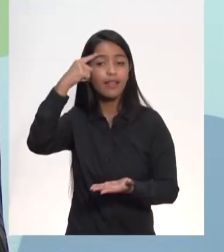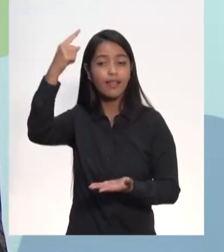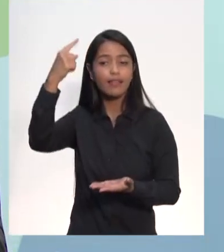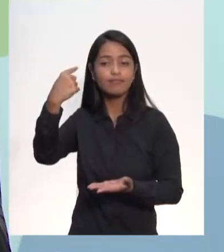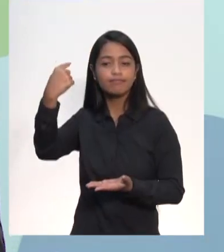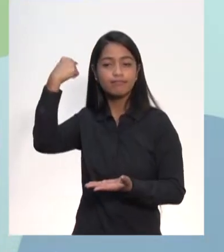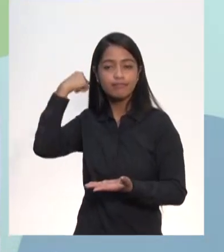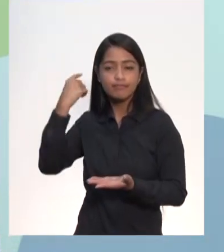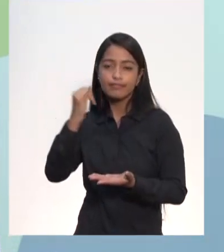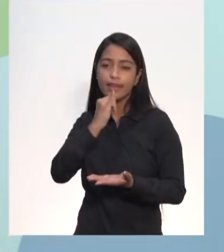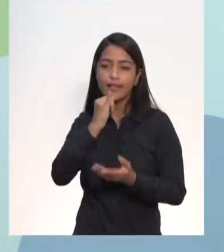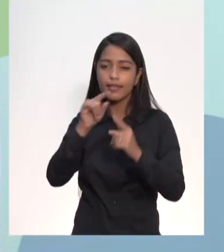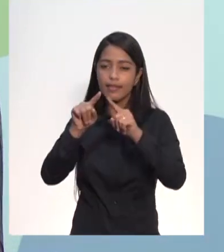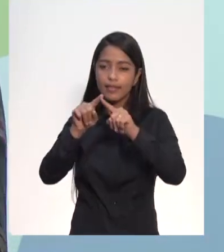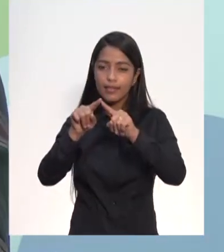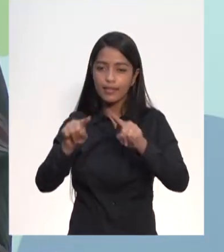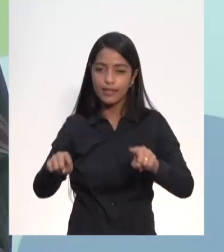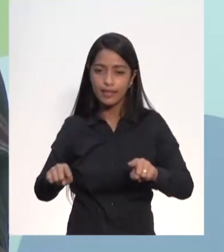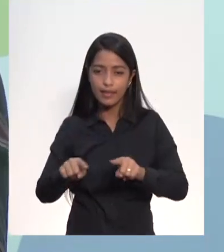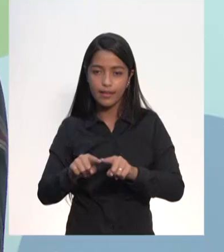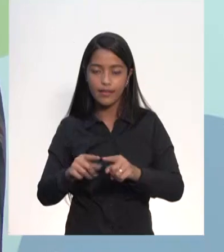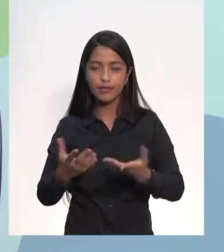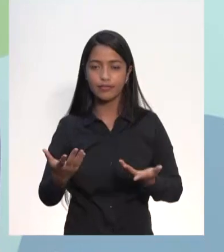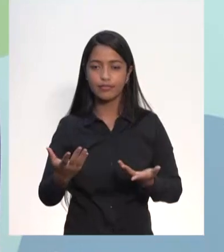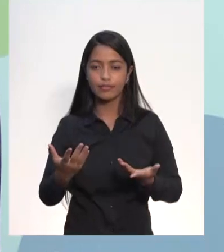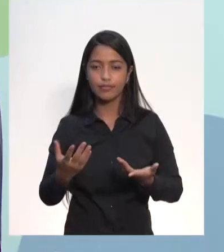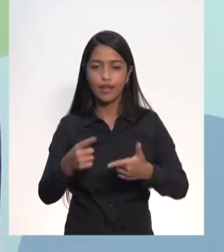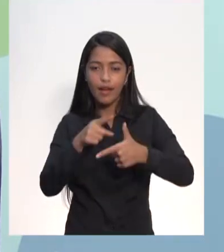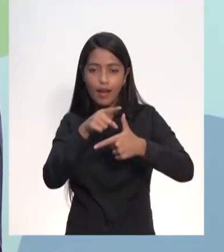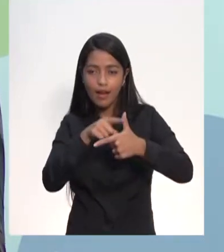de triângulos, por exemplo, ângulos,